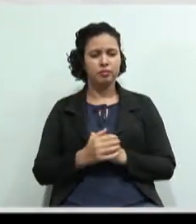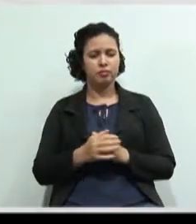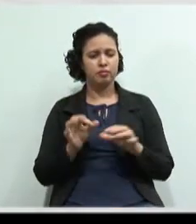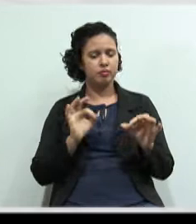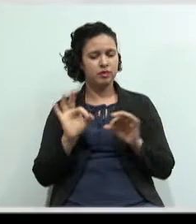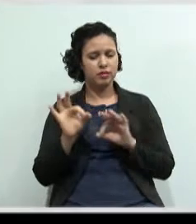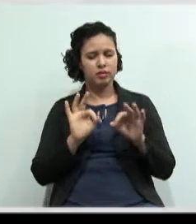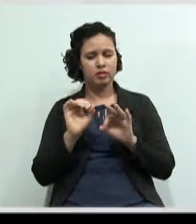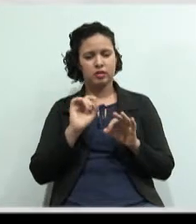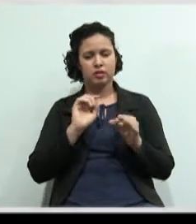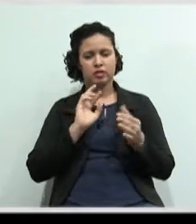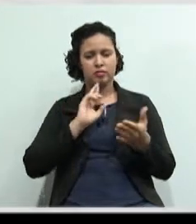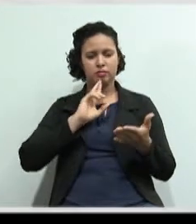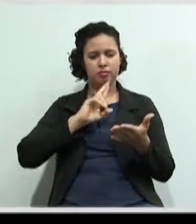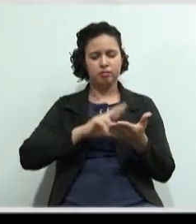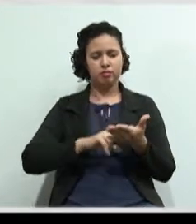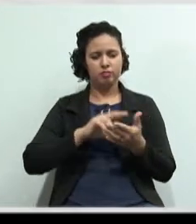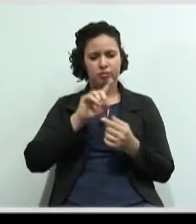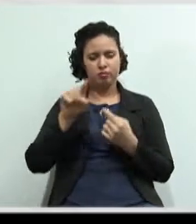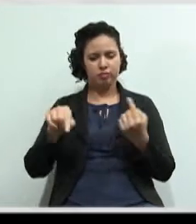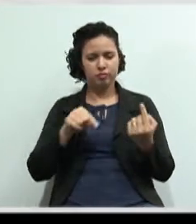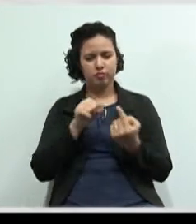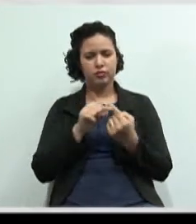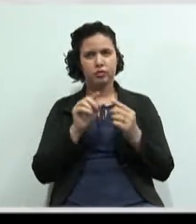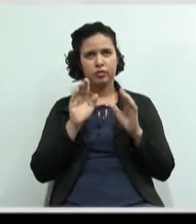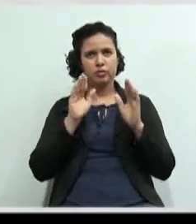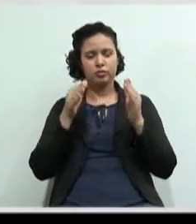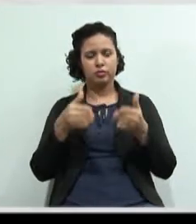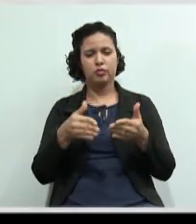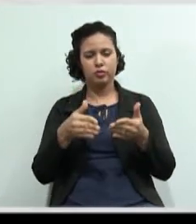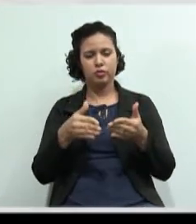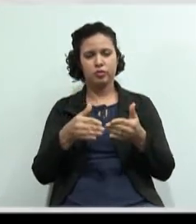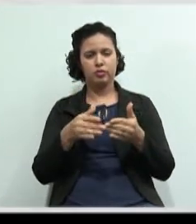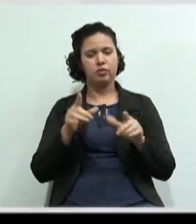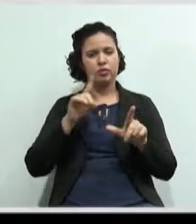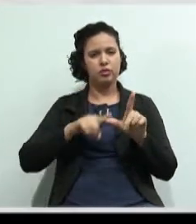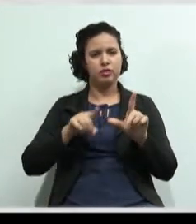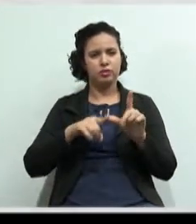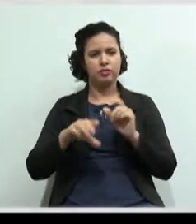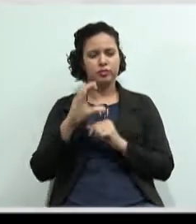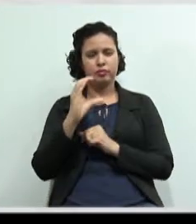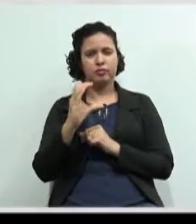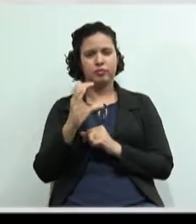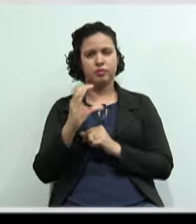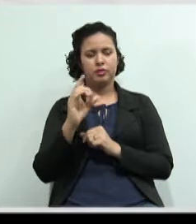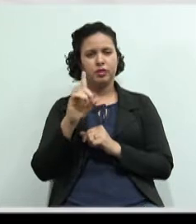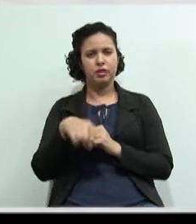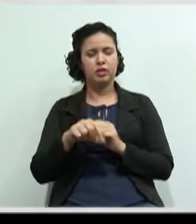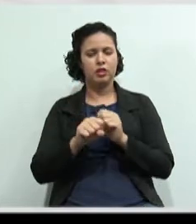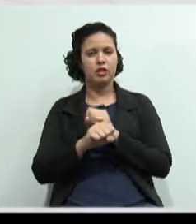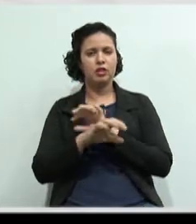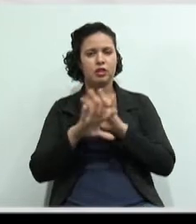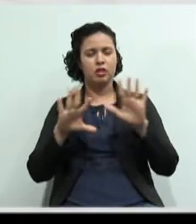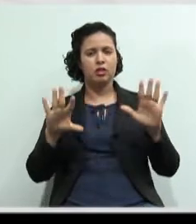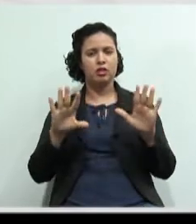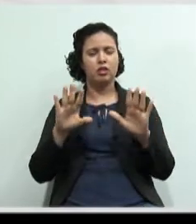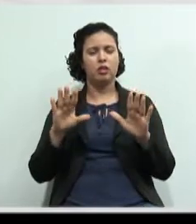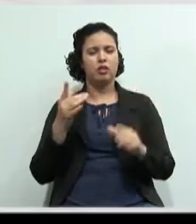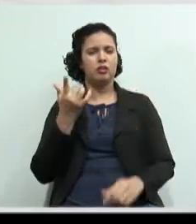é realizar os objetivos com foco na rotina diária. Letra C, é a forma mais clara de se